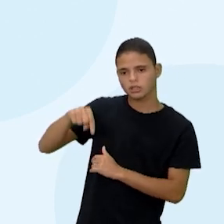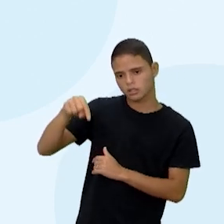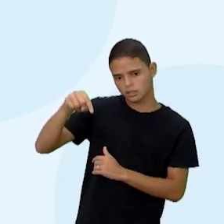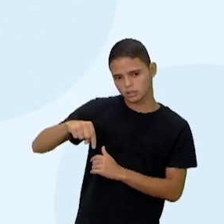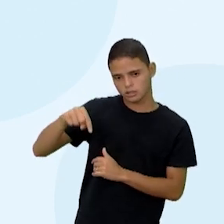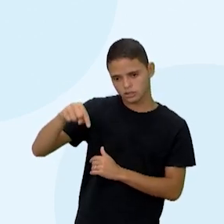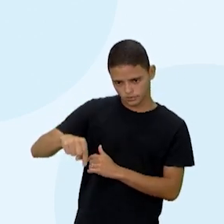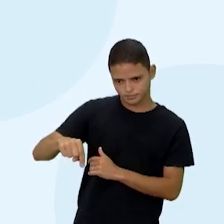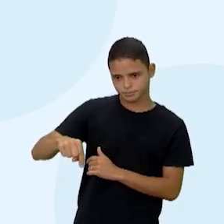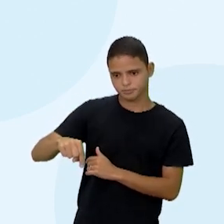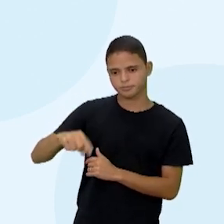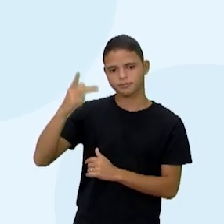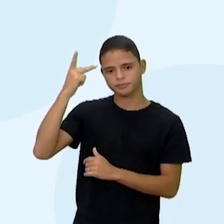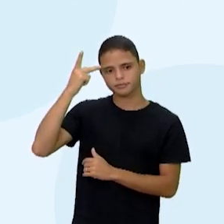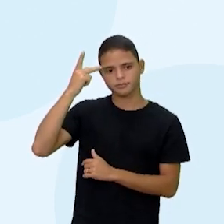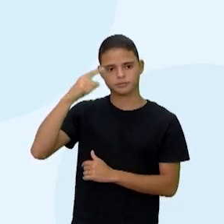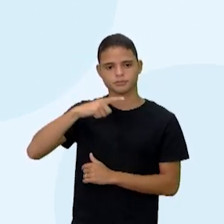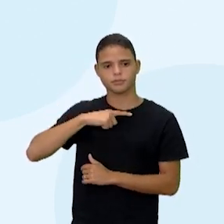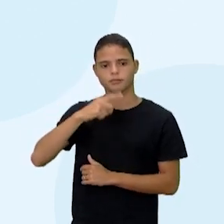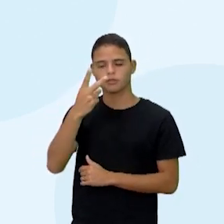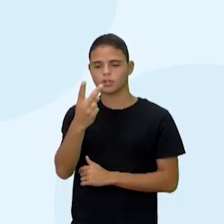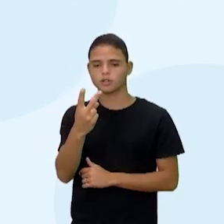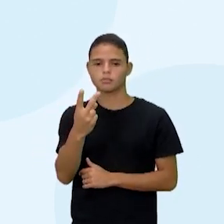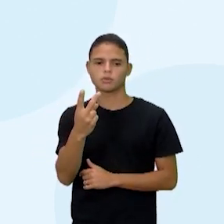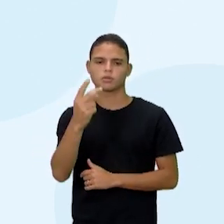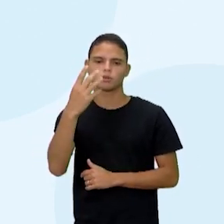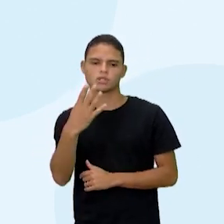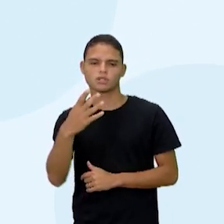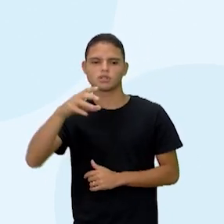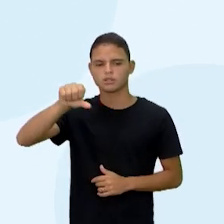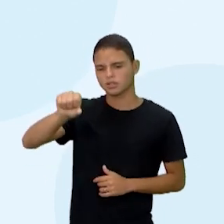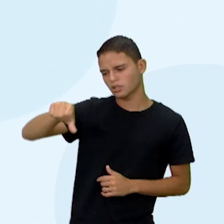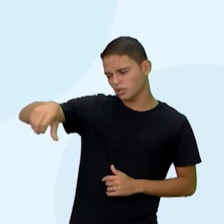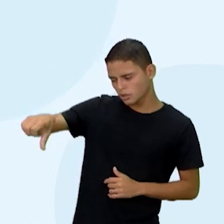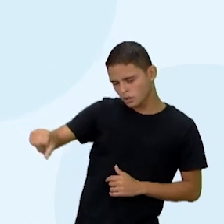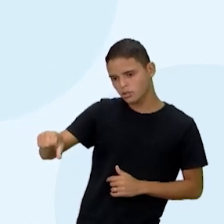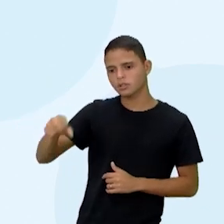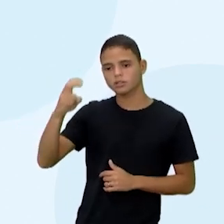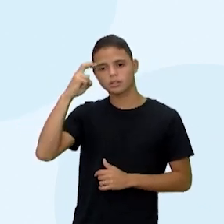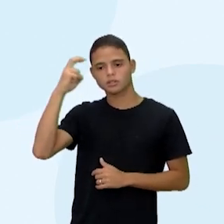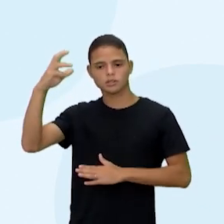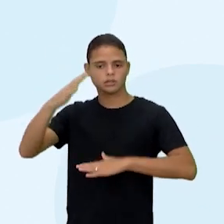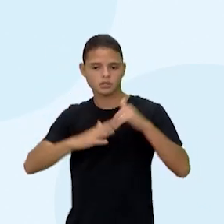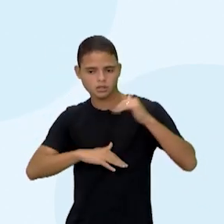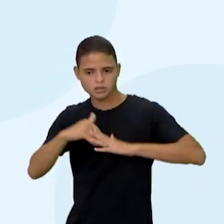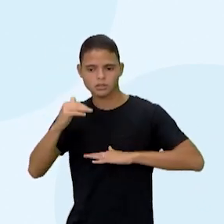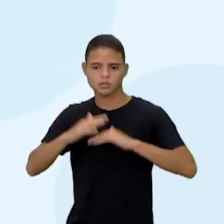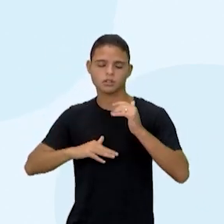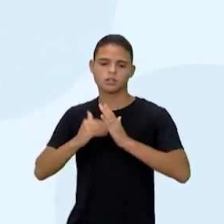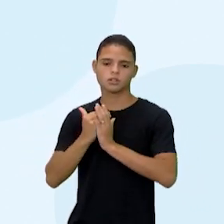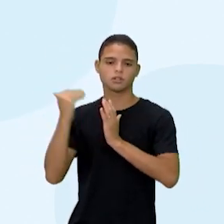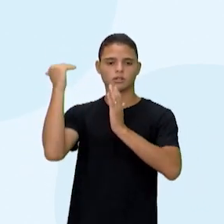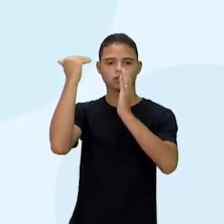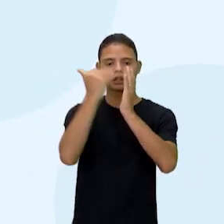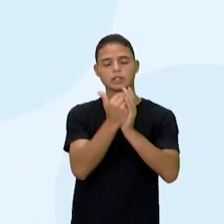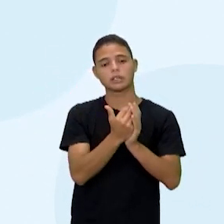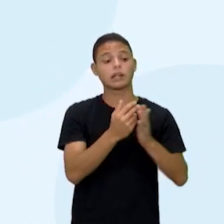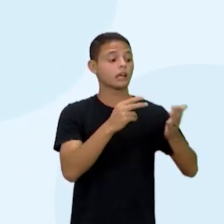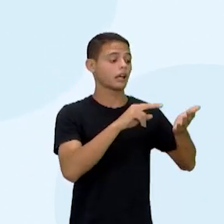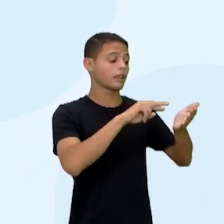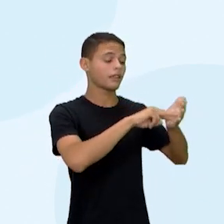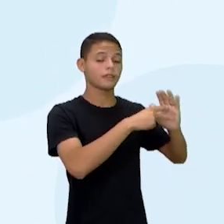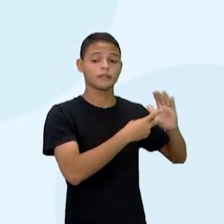tem 2.749 estudantes superdotados matriculados no sistema. Isso representa 10%